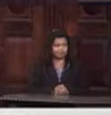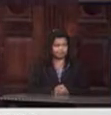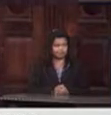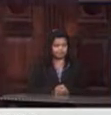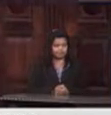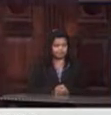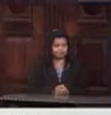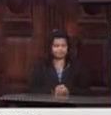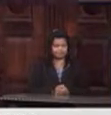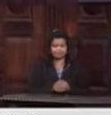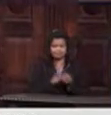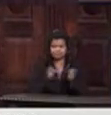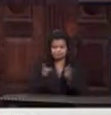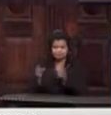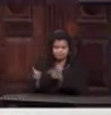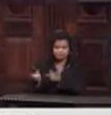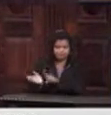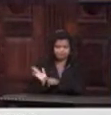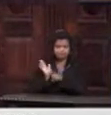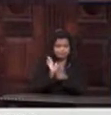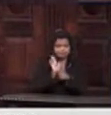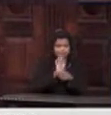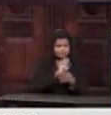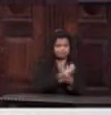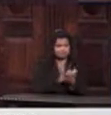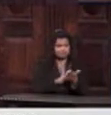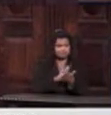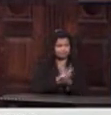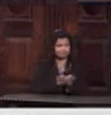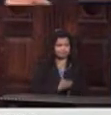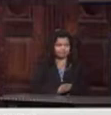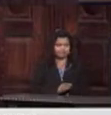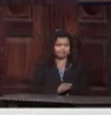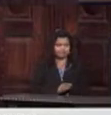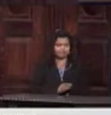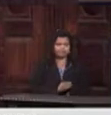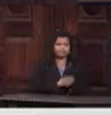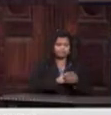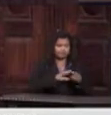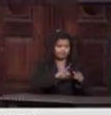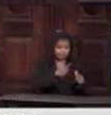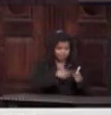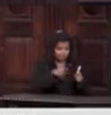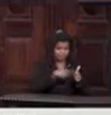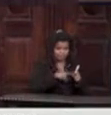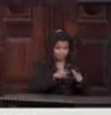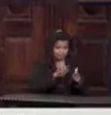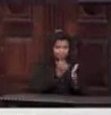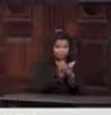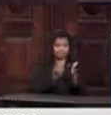Nada deu certo. O Brasil está aí numa situação ainda pior do que naquela época.